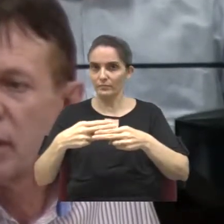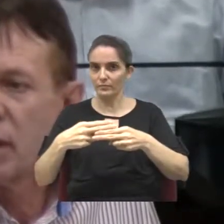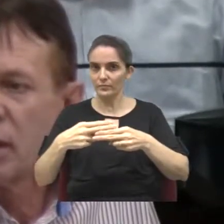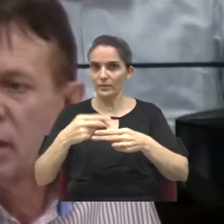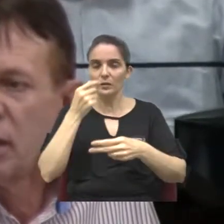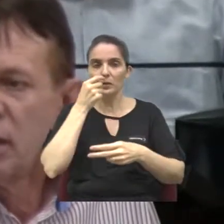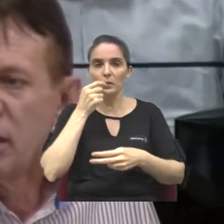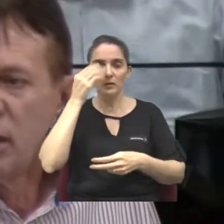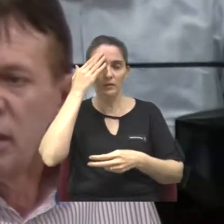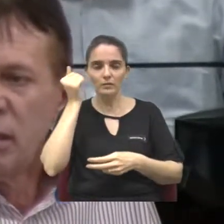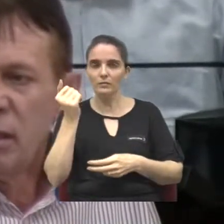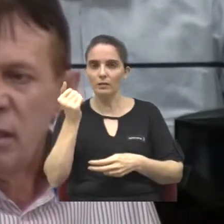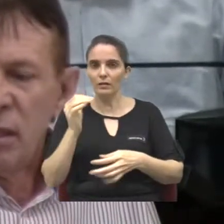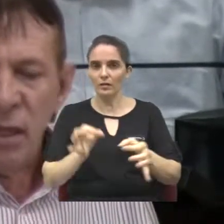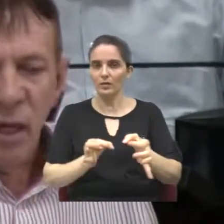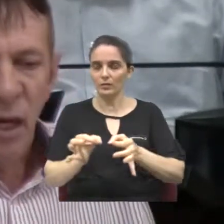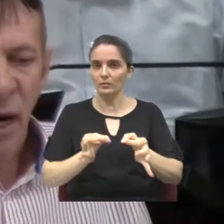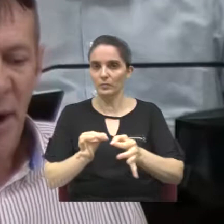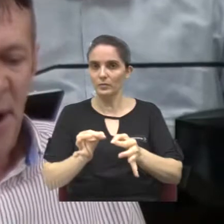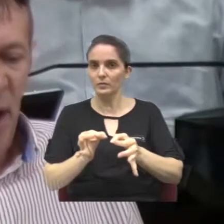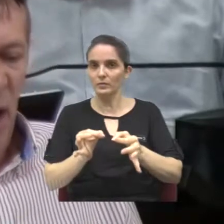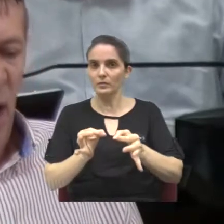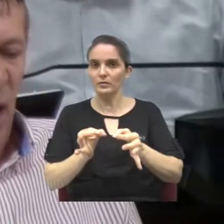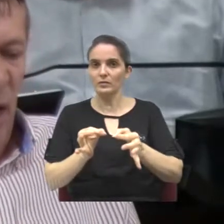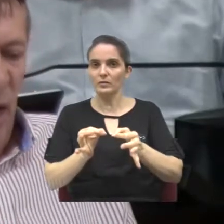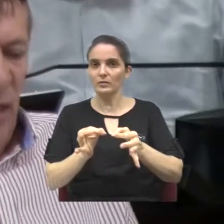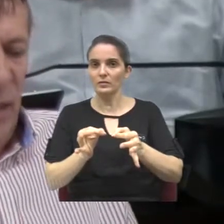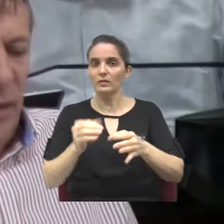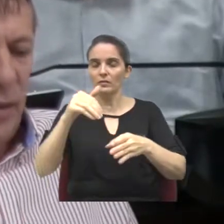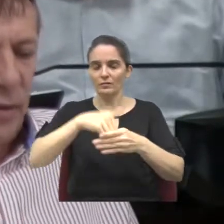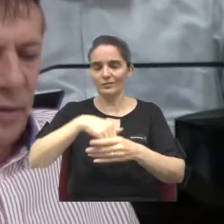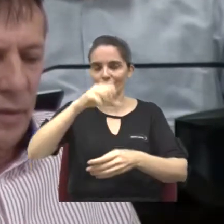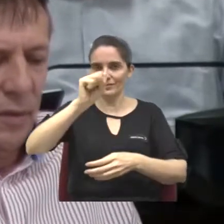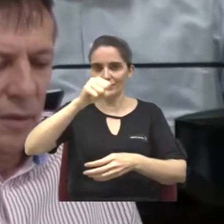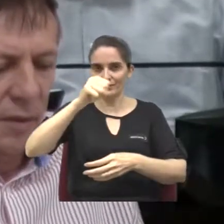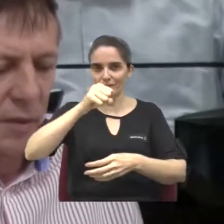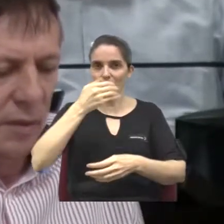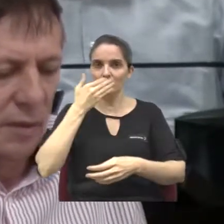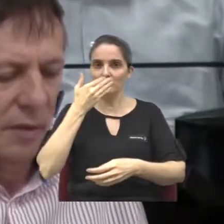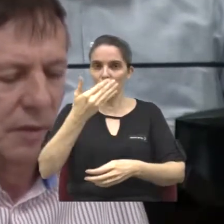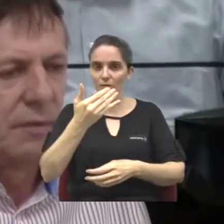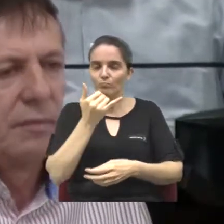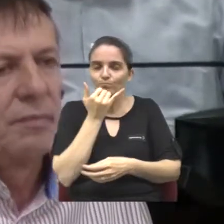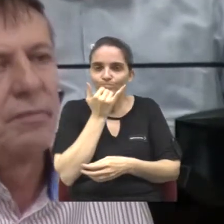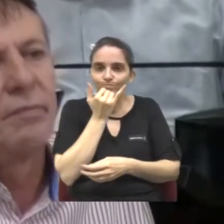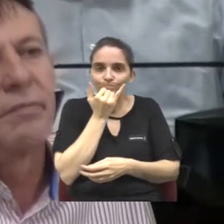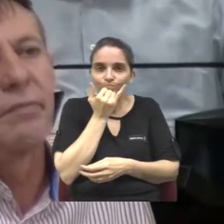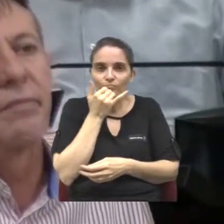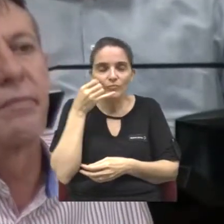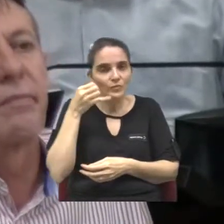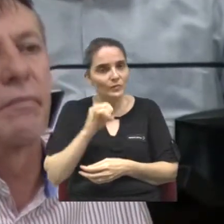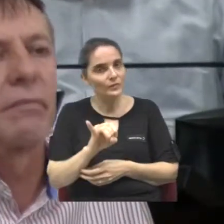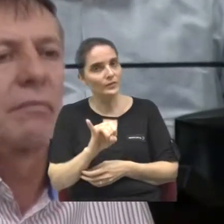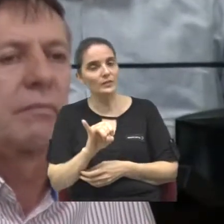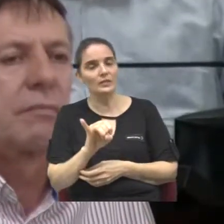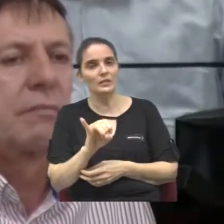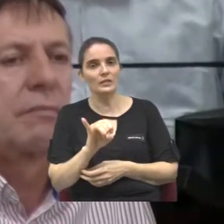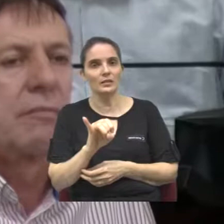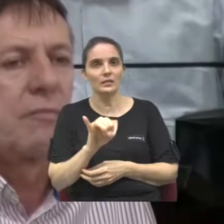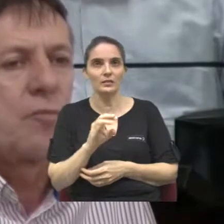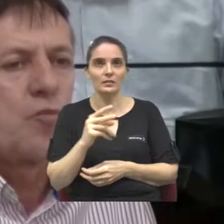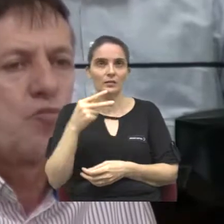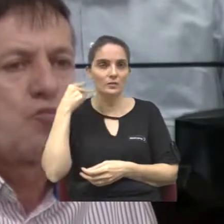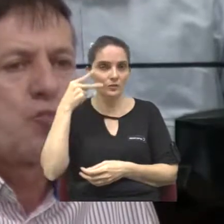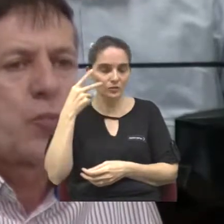que o projeto será votado a favor. Eu peço desculpas se por algum momento os vereadores